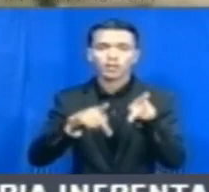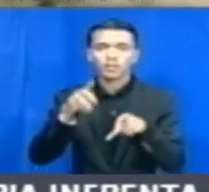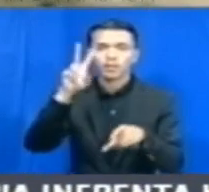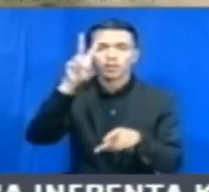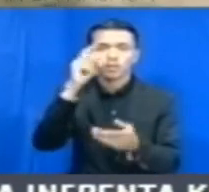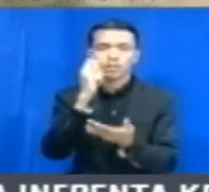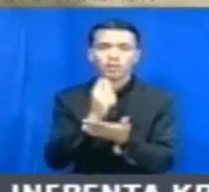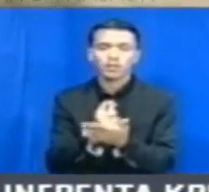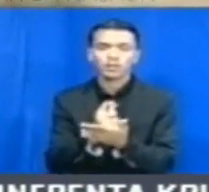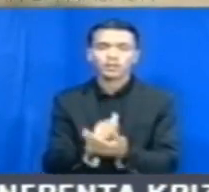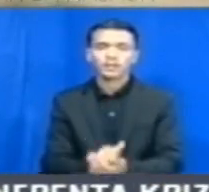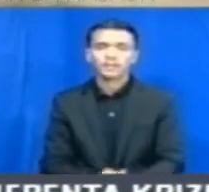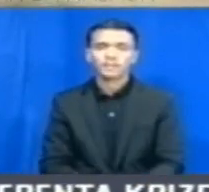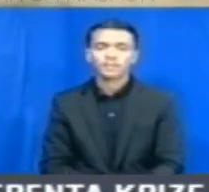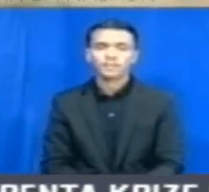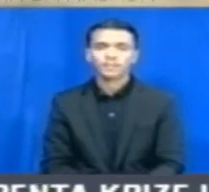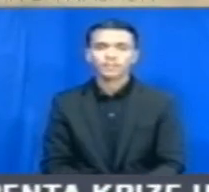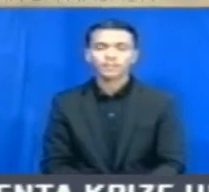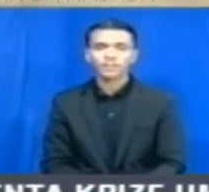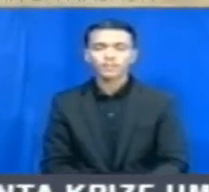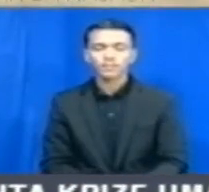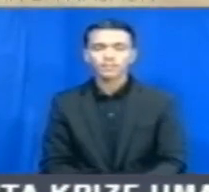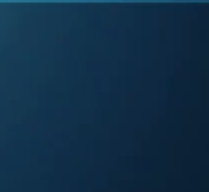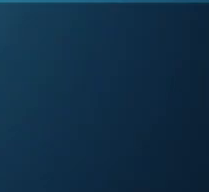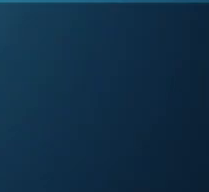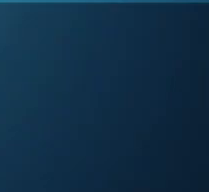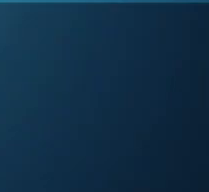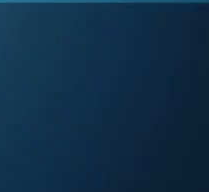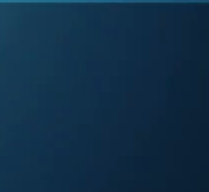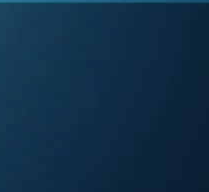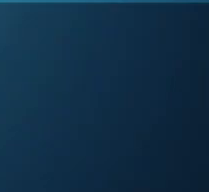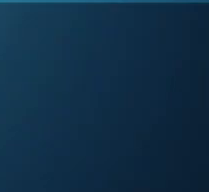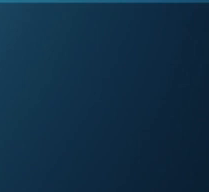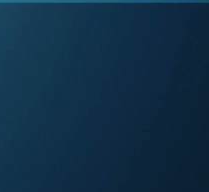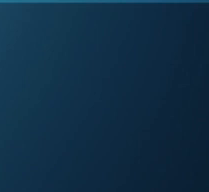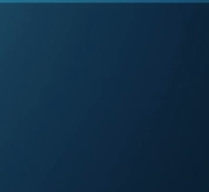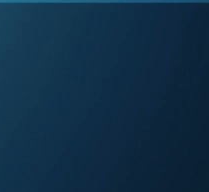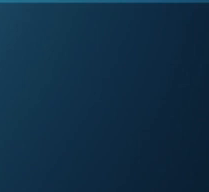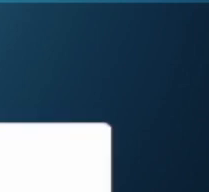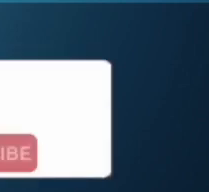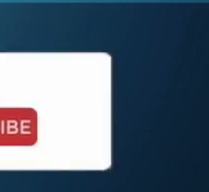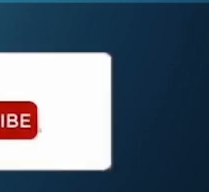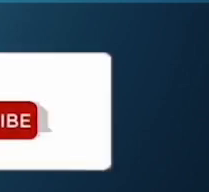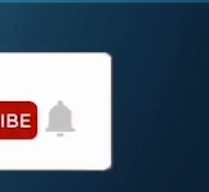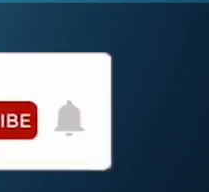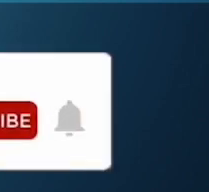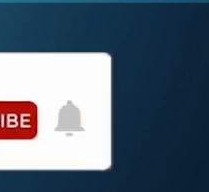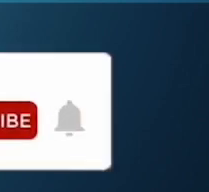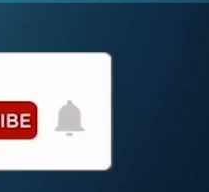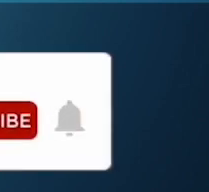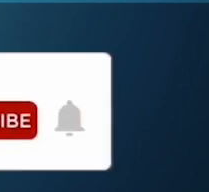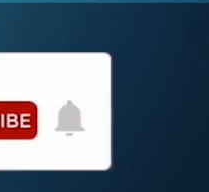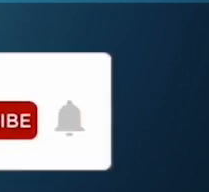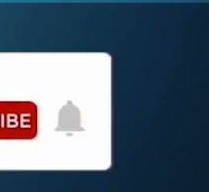Ruarecen. O civique que é Basílio de Carvalho, Berta Teli. Atu retang informação factuais no atuais,